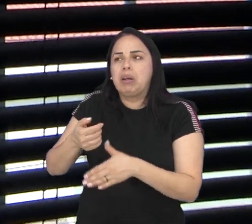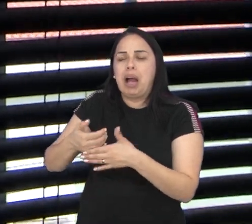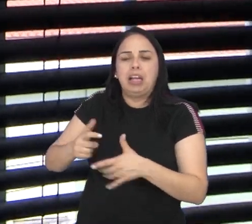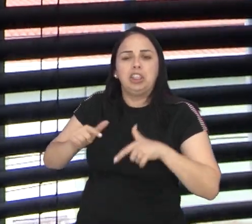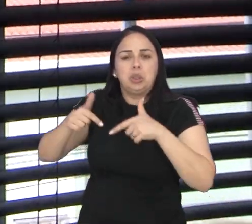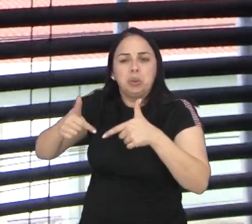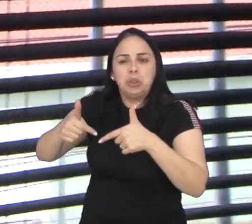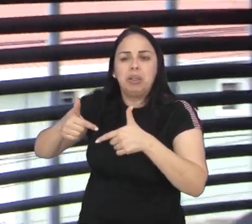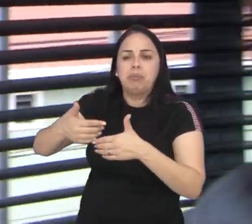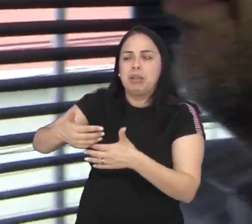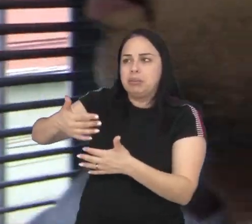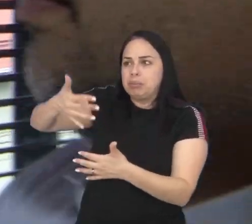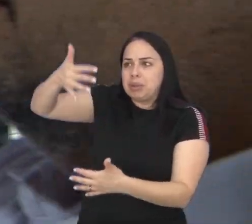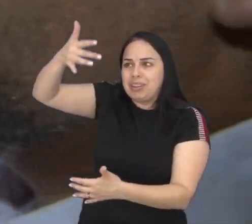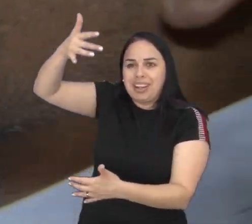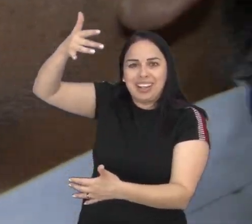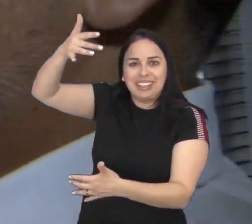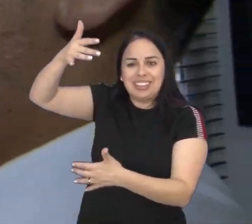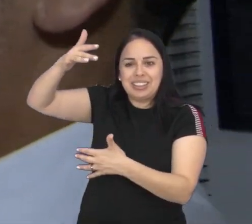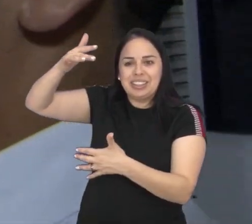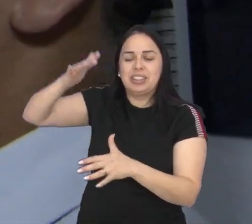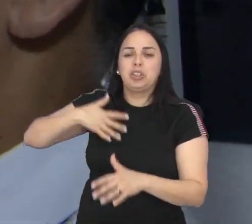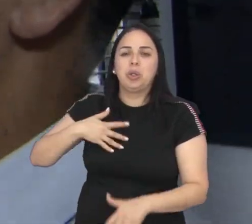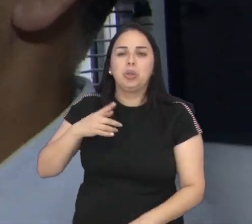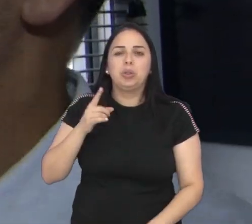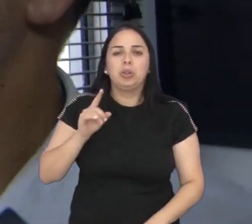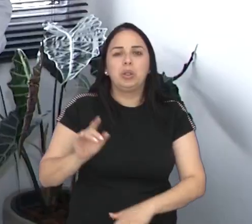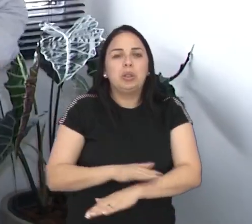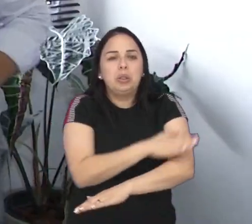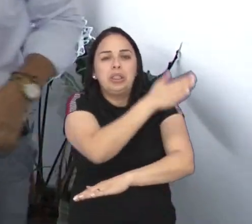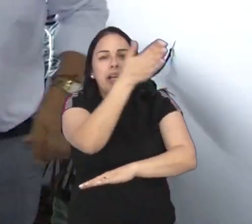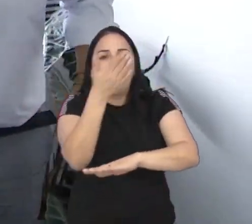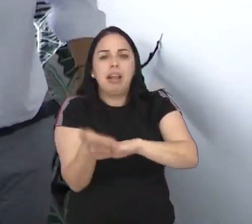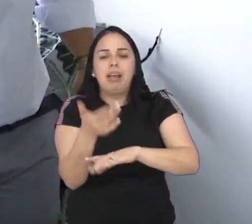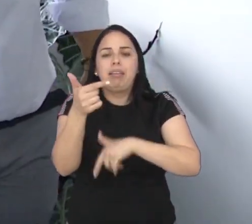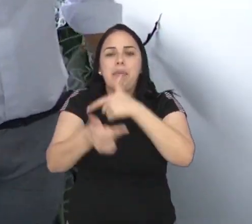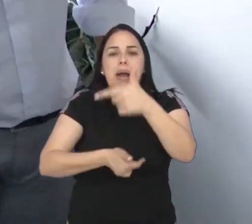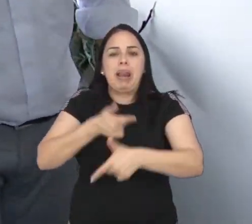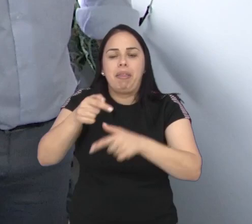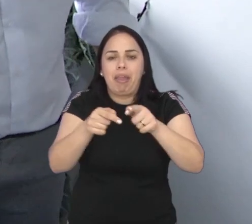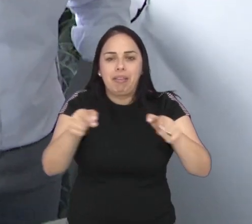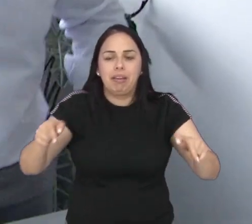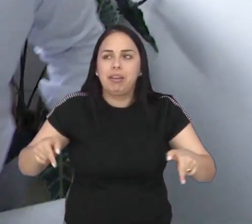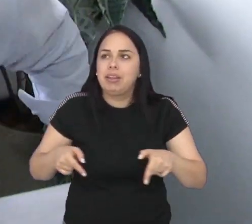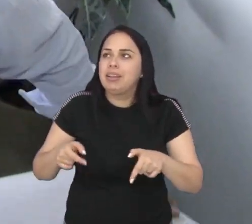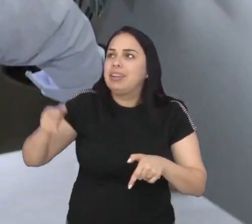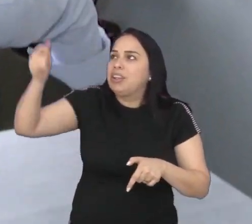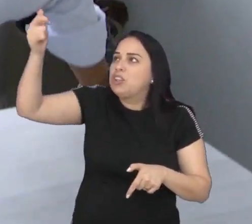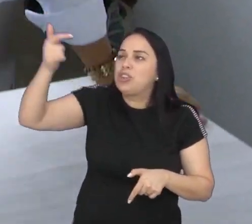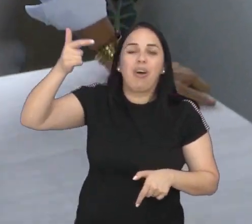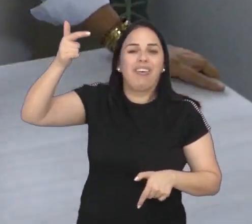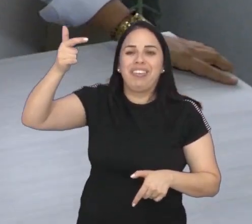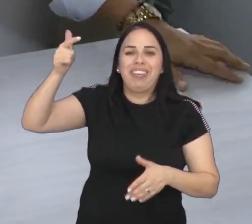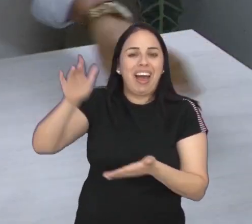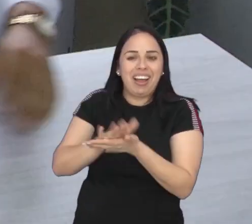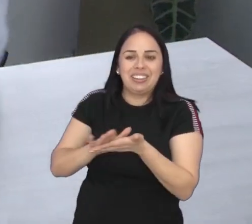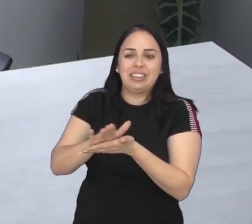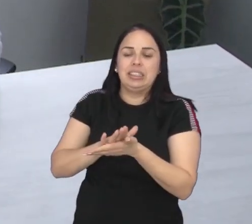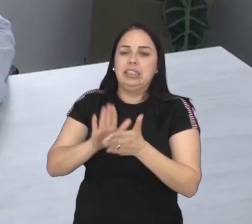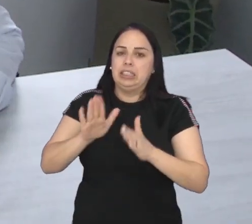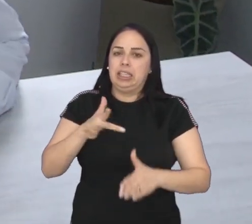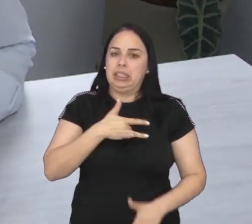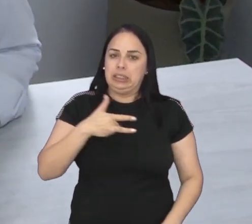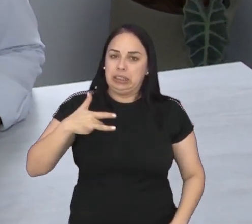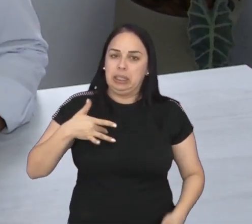cortina entreaberta faz toda a diferença para o corifeu. Ele passa o dia todo no escritório e quase não vê o sol. Rotina que